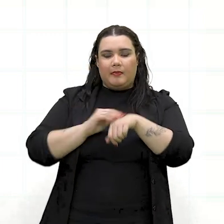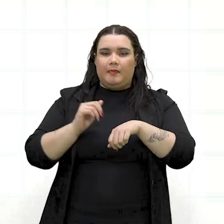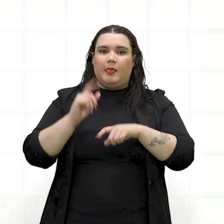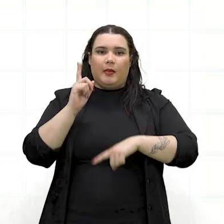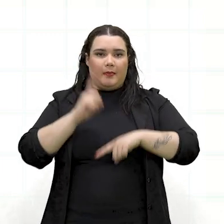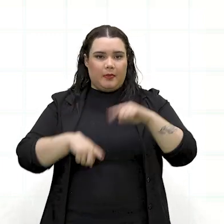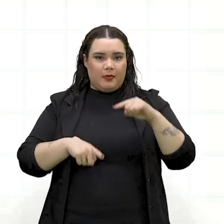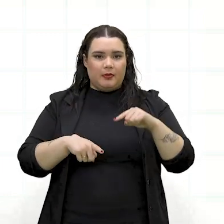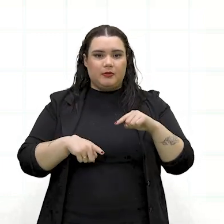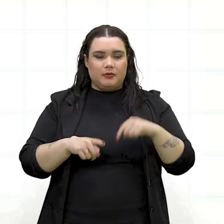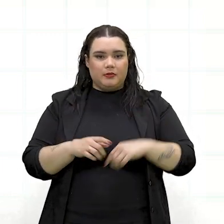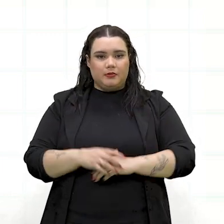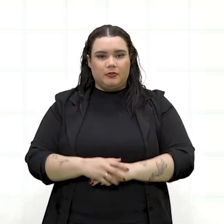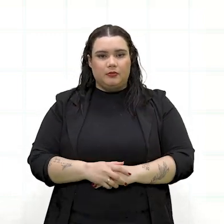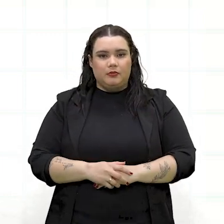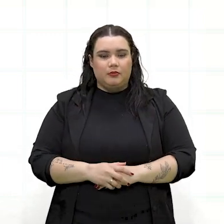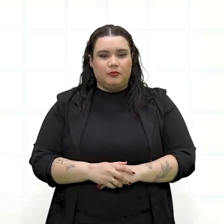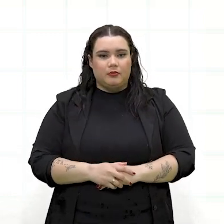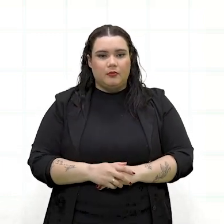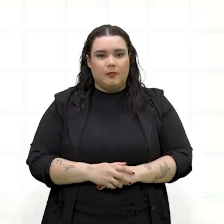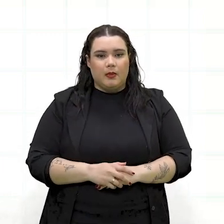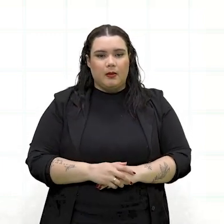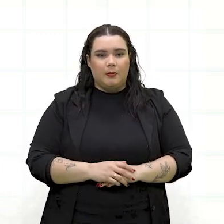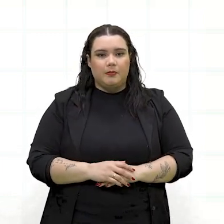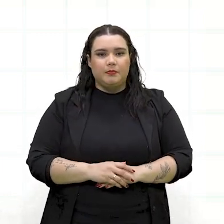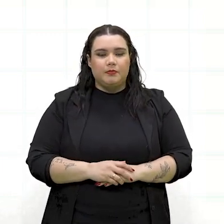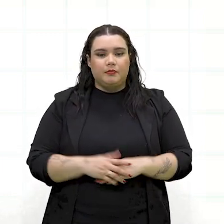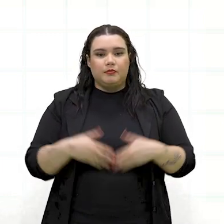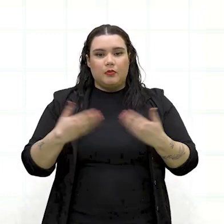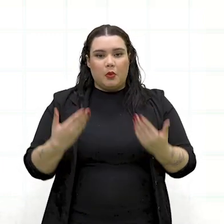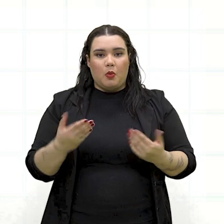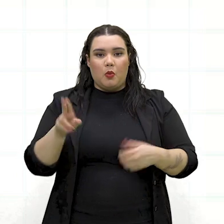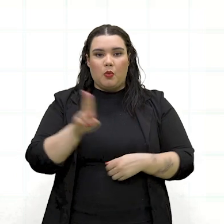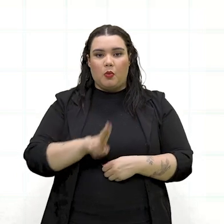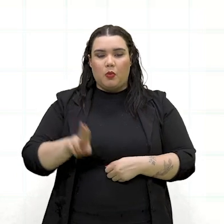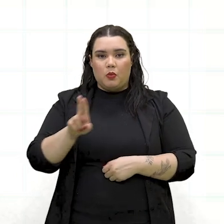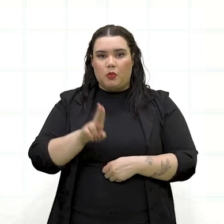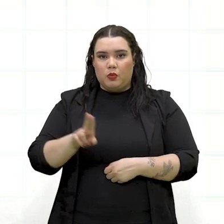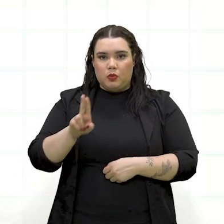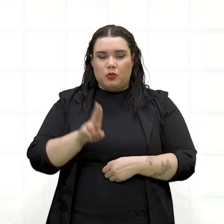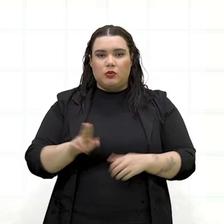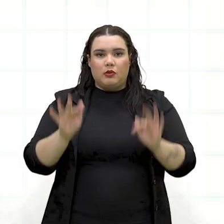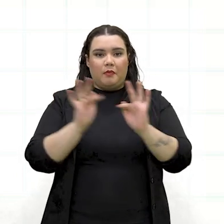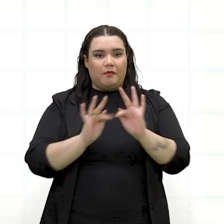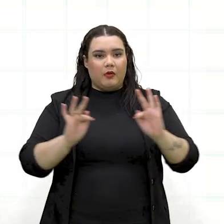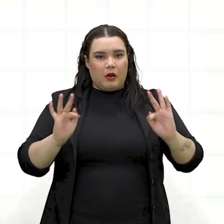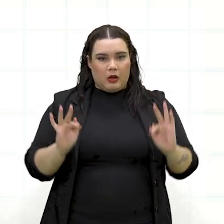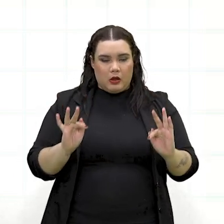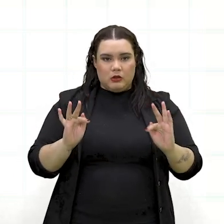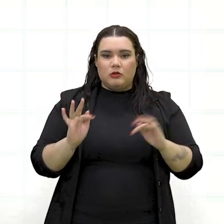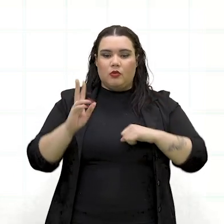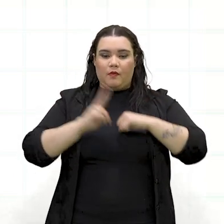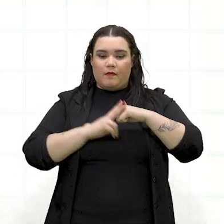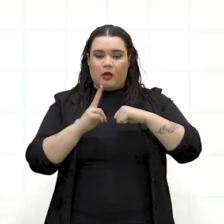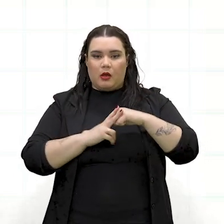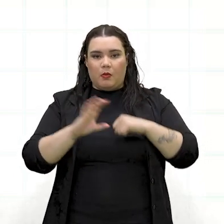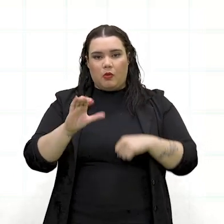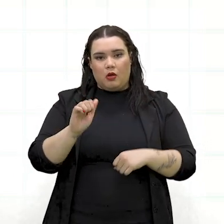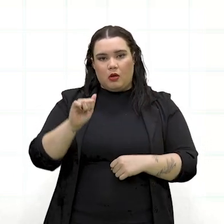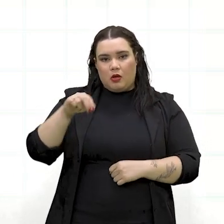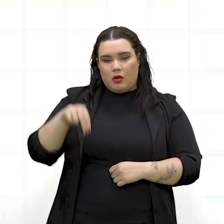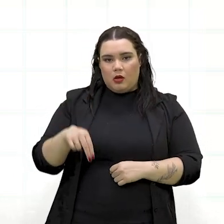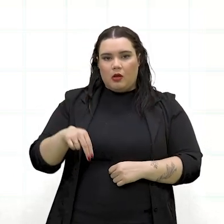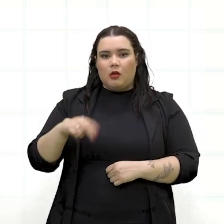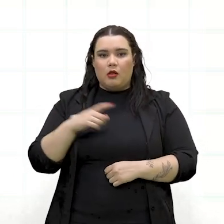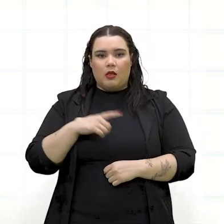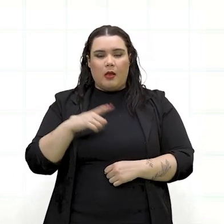Então, nada disso. O que nós vamos fazer? Usar expressões e o modal can para que a oração, para que o meu